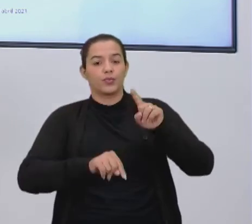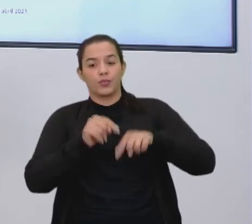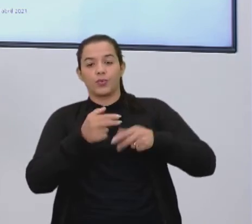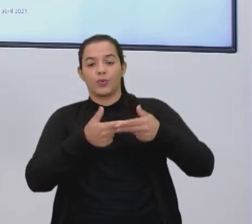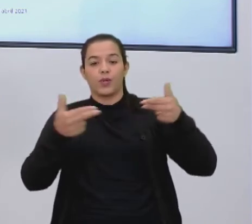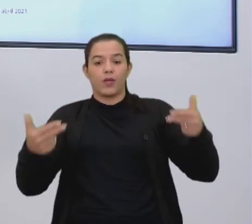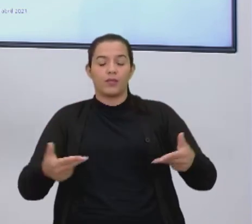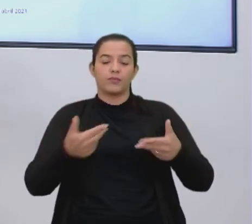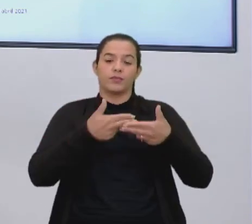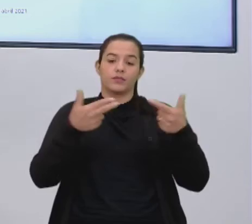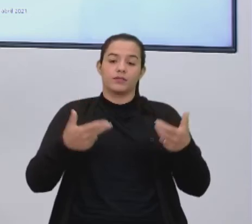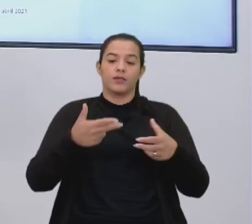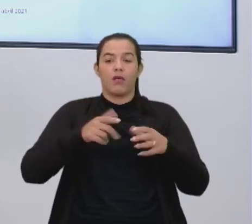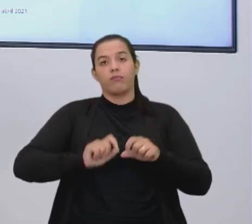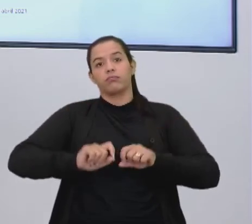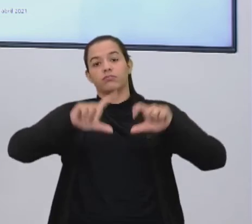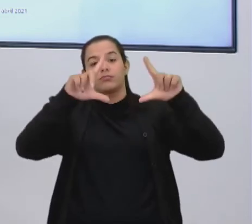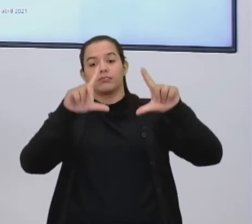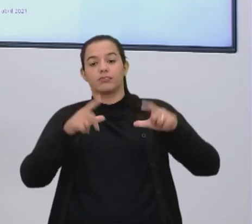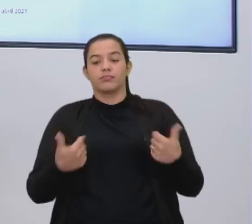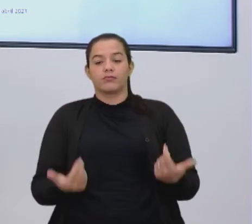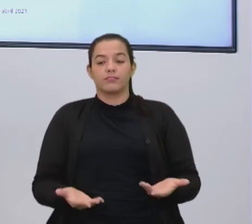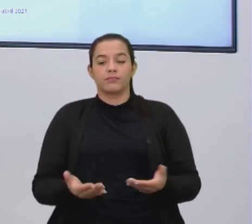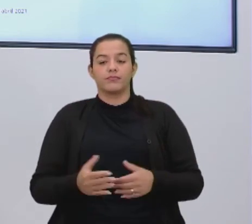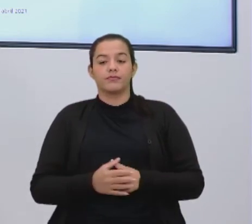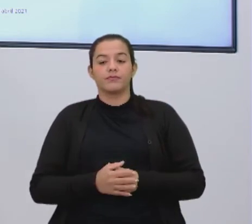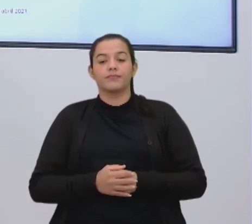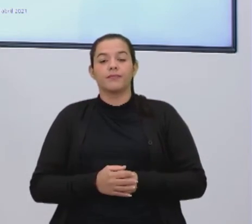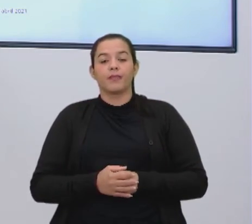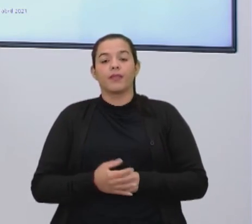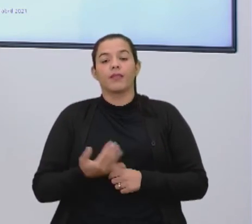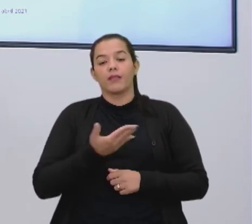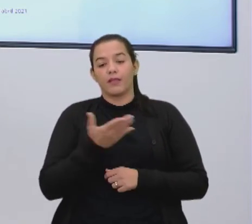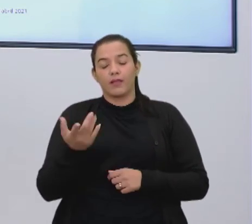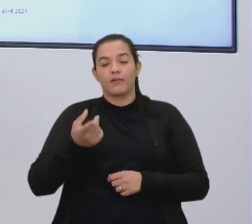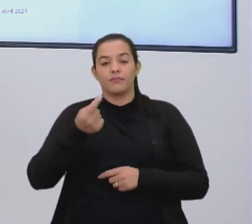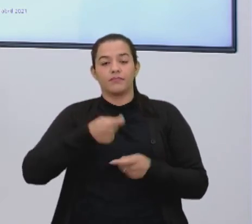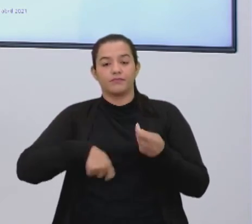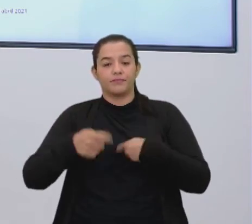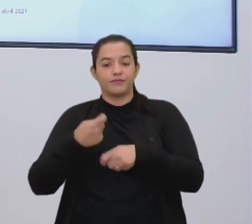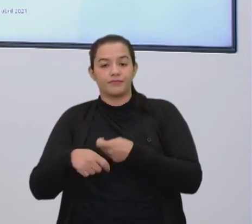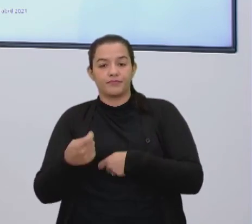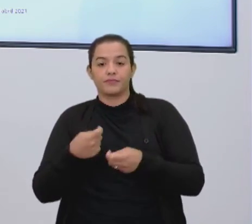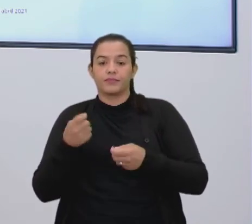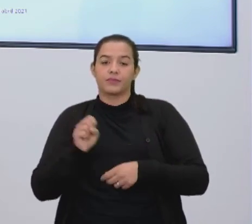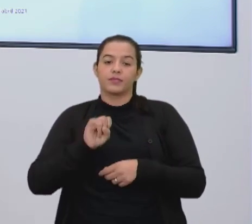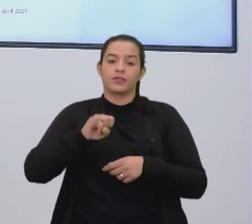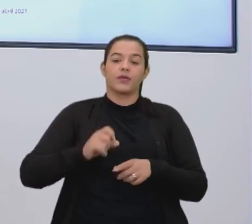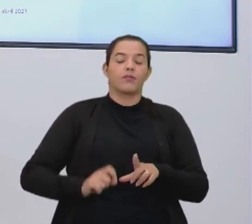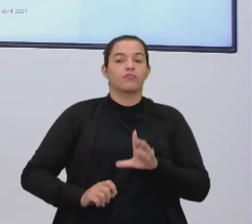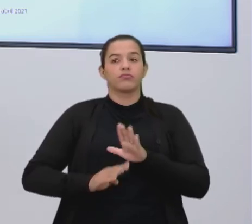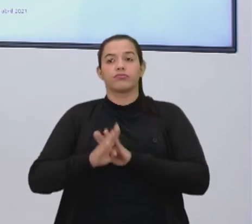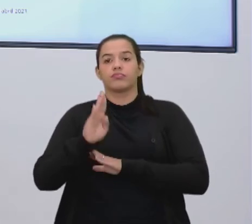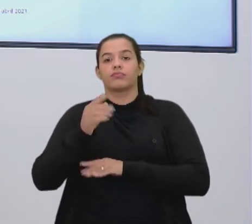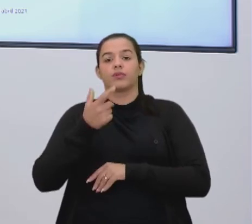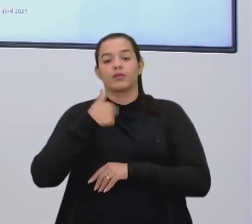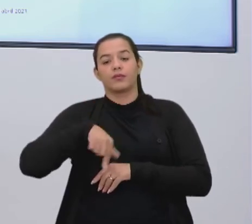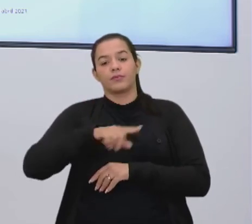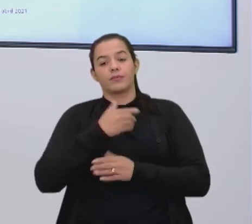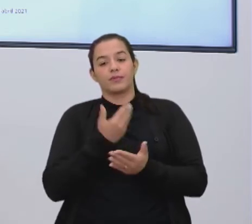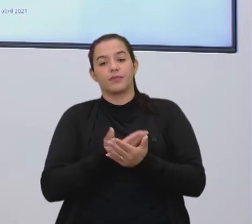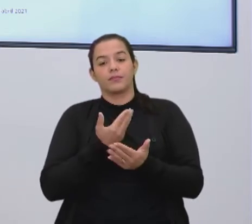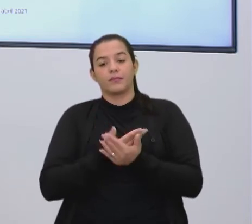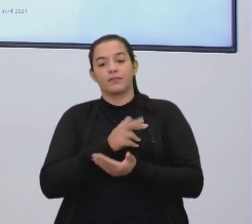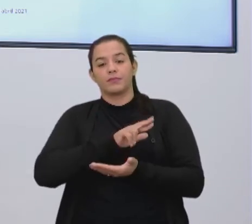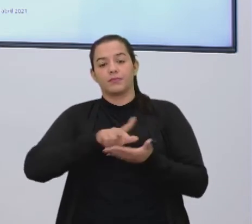aumento do preço das coisas. É claro, é um processo econômico, eu acho que se a gente fosse falar de inflação, talvez a gente precisasse de uma aula inteira. Eu